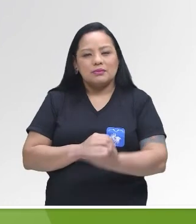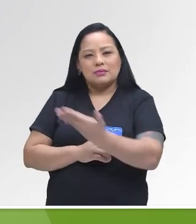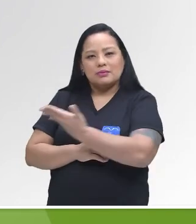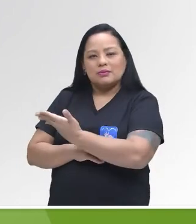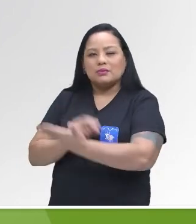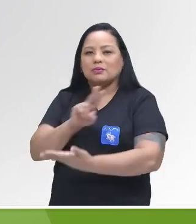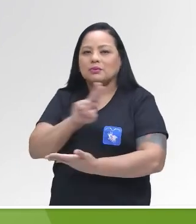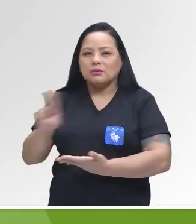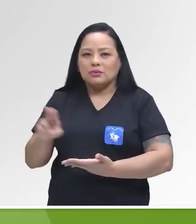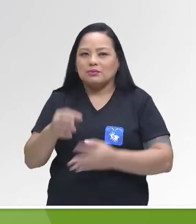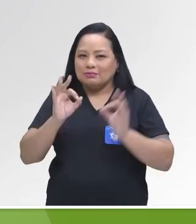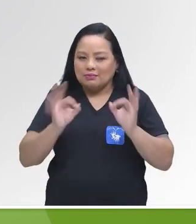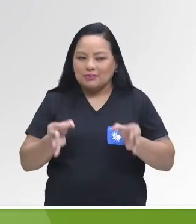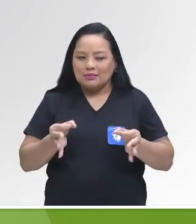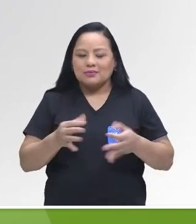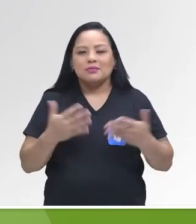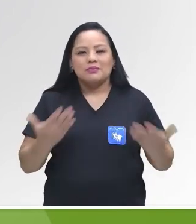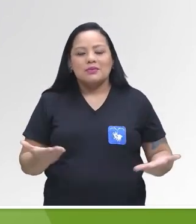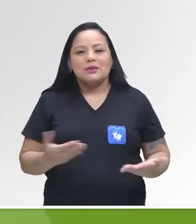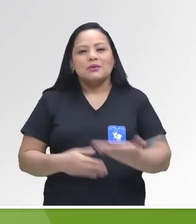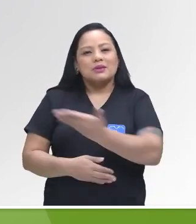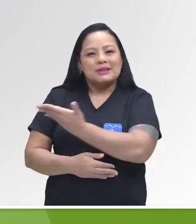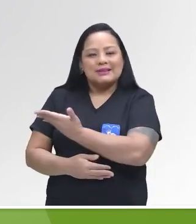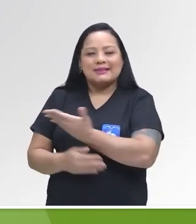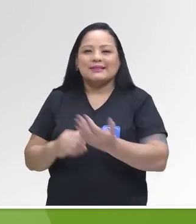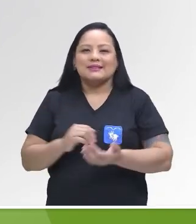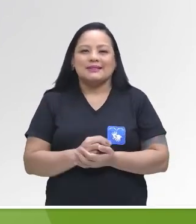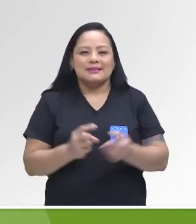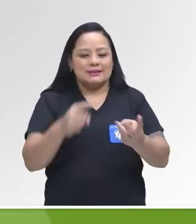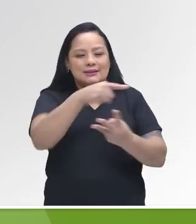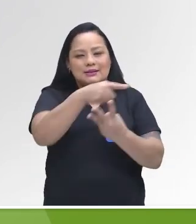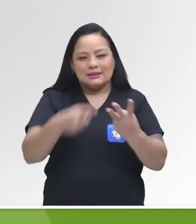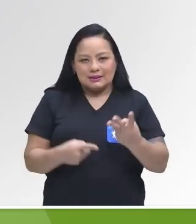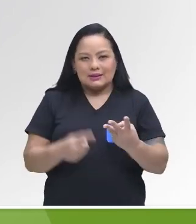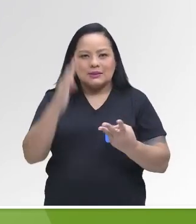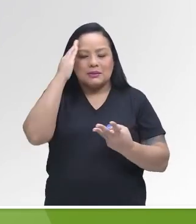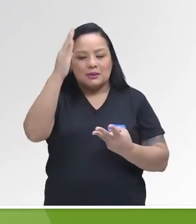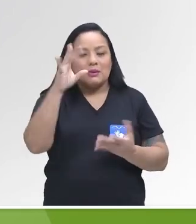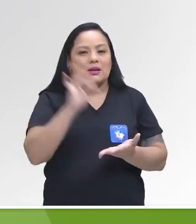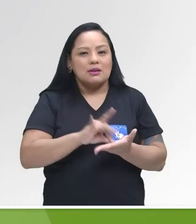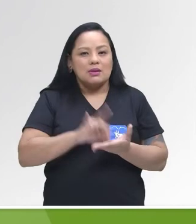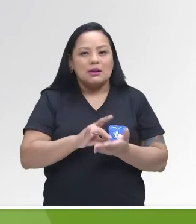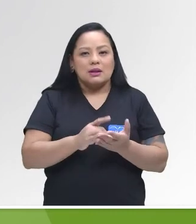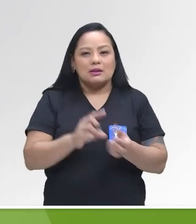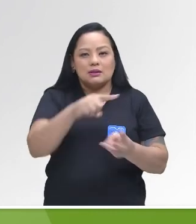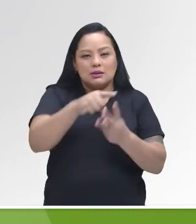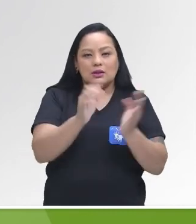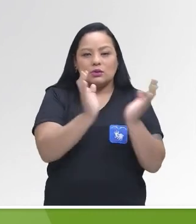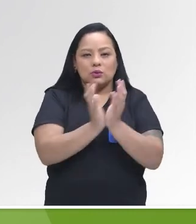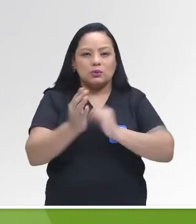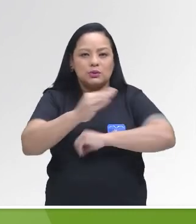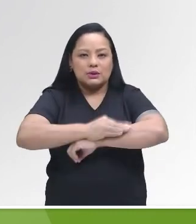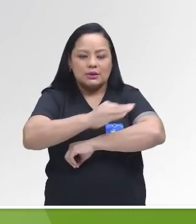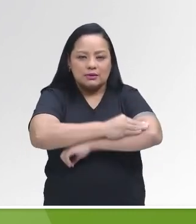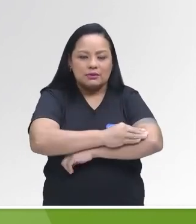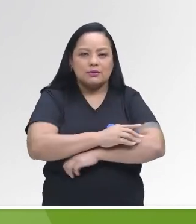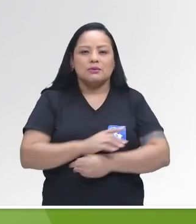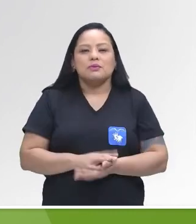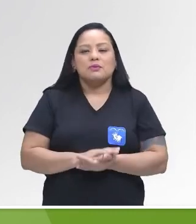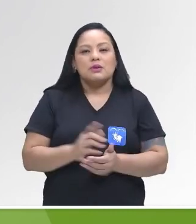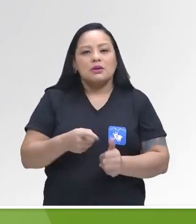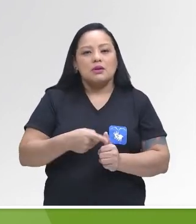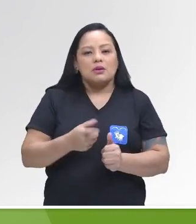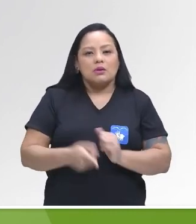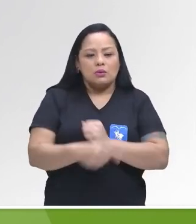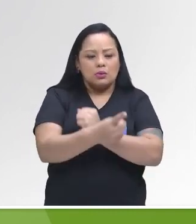tá certo? Então, são esses 3 principais, aí, na verdade, 3 grupos dos anfíbios, né? Que são os